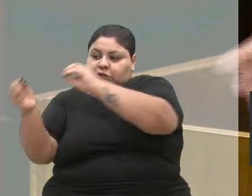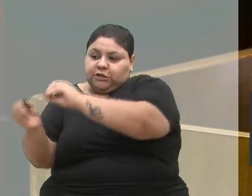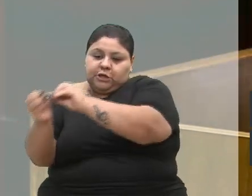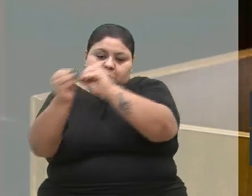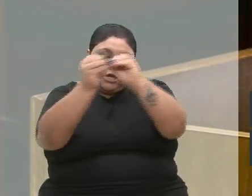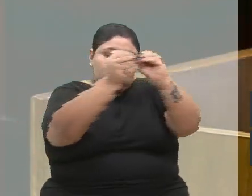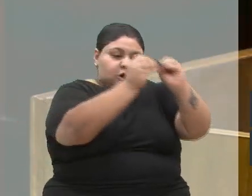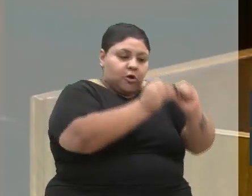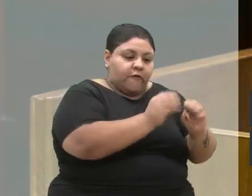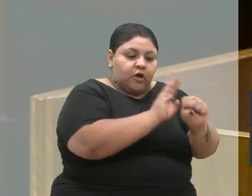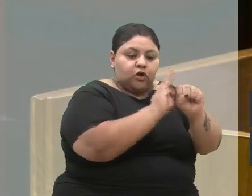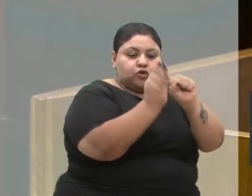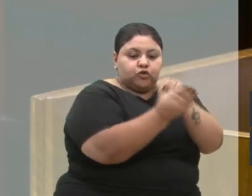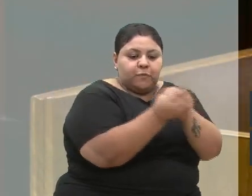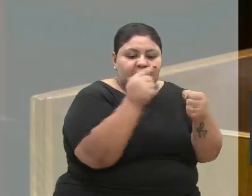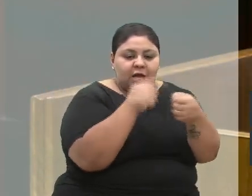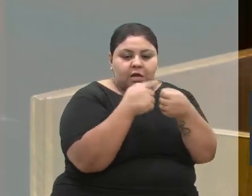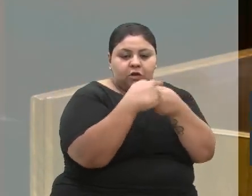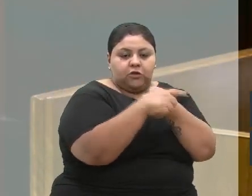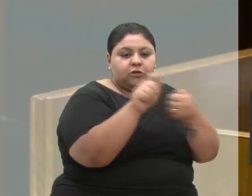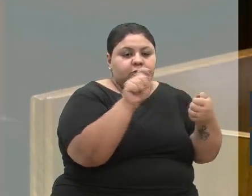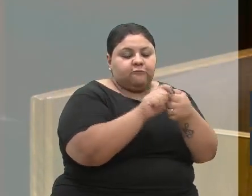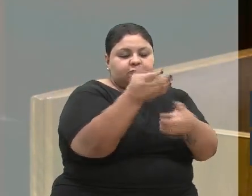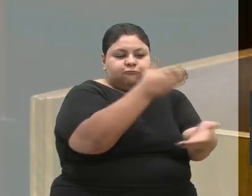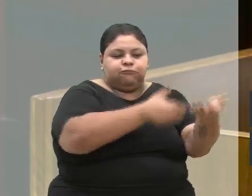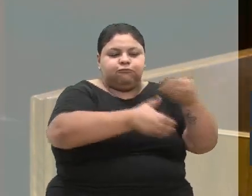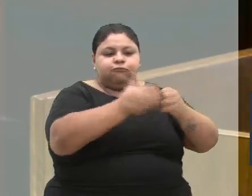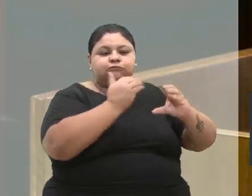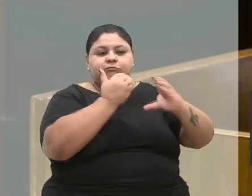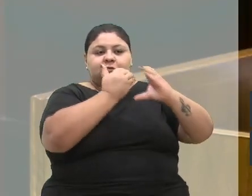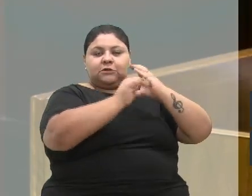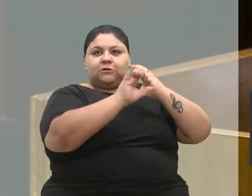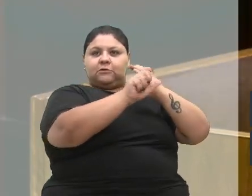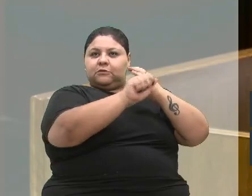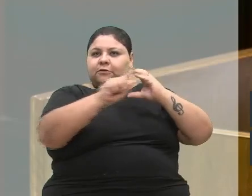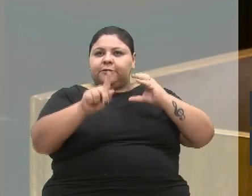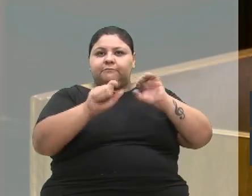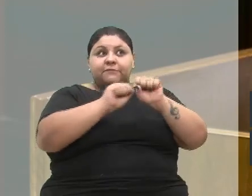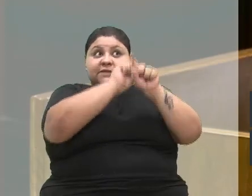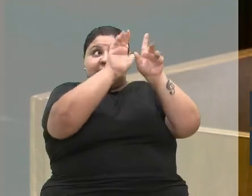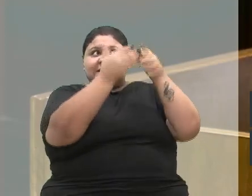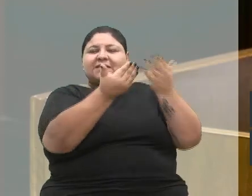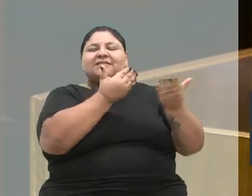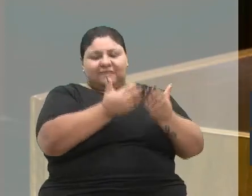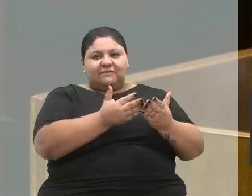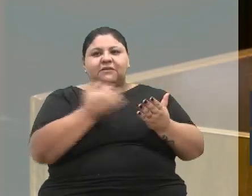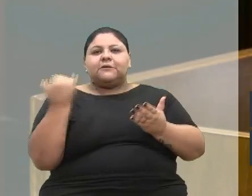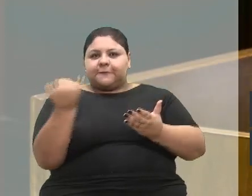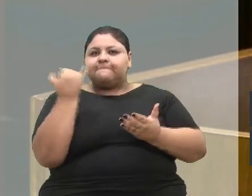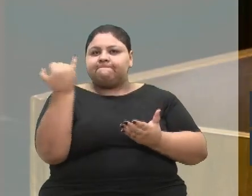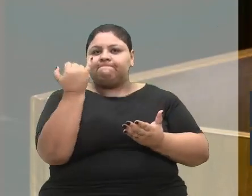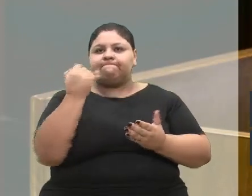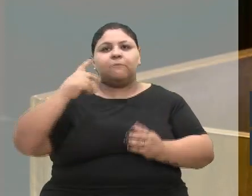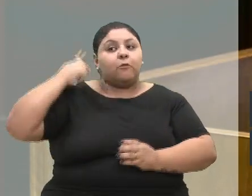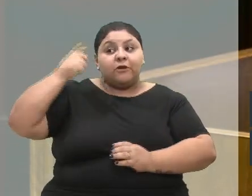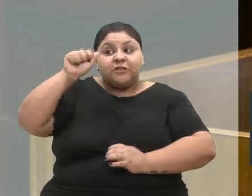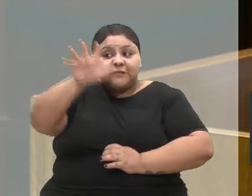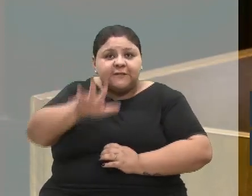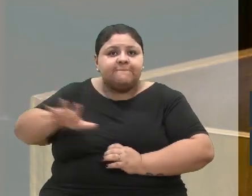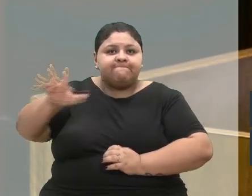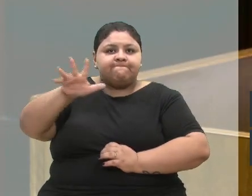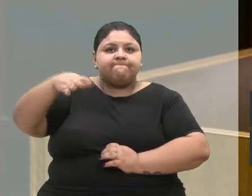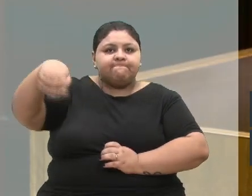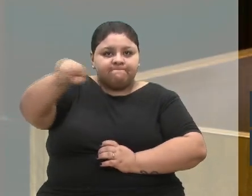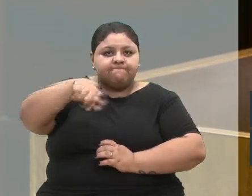da nossa cidade, fazer os atendimentos, né? Encaminhar a questão do INSS, tirar as dúvidas, extremamente importante. Então, é uma política nacional. Nós